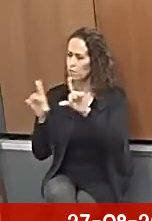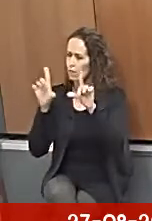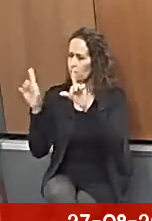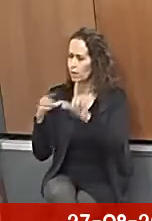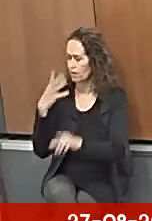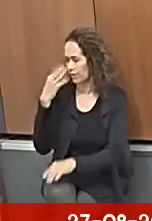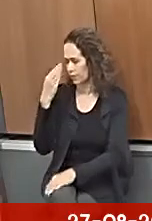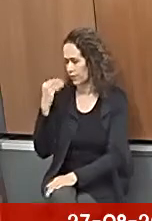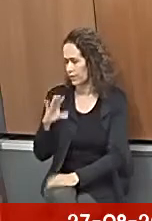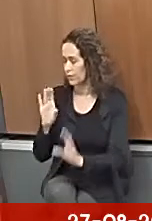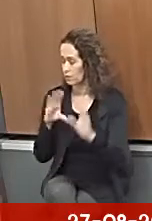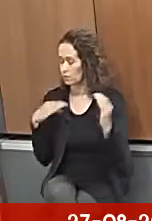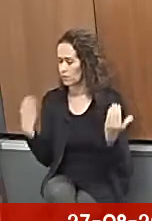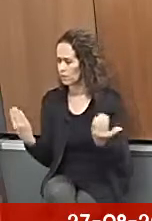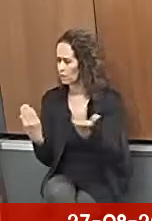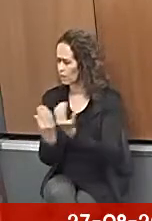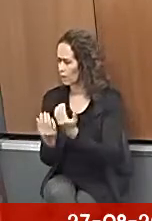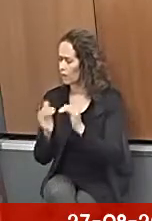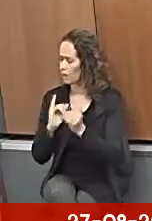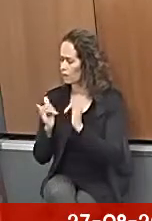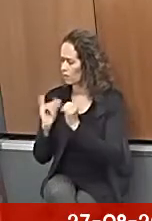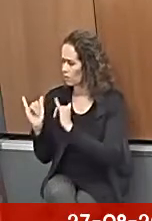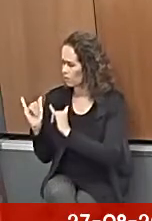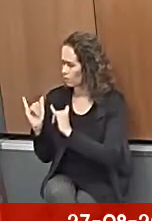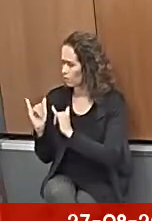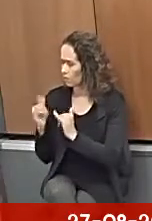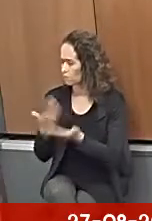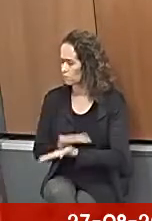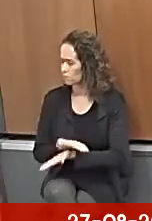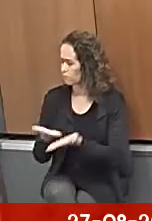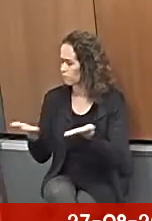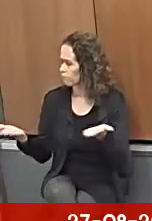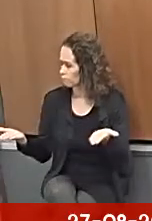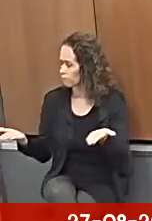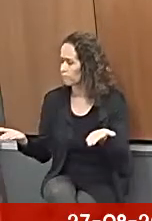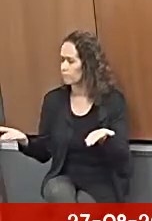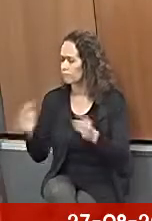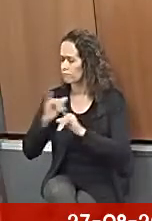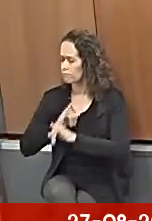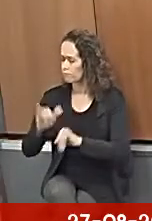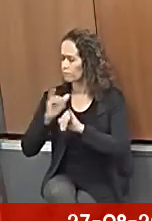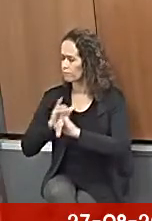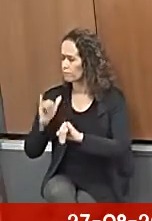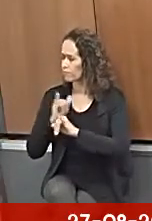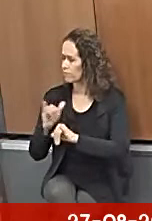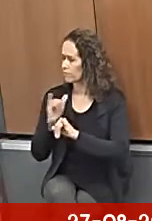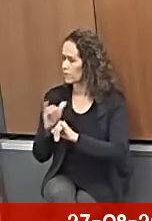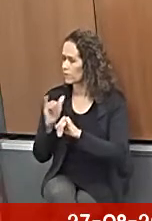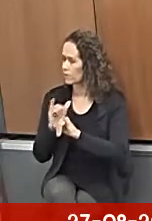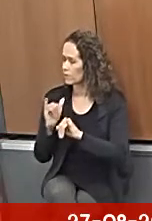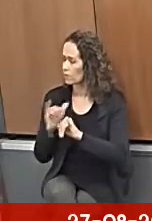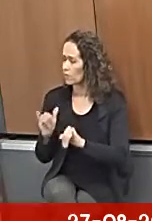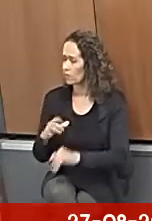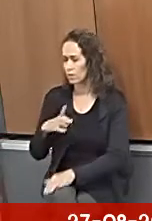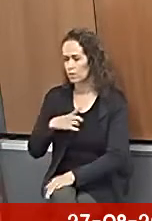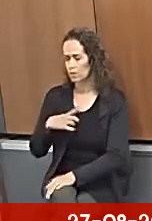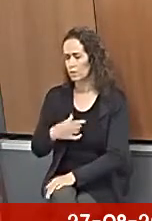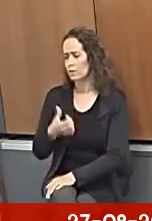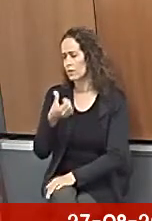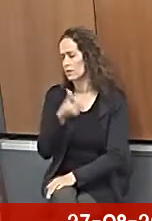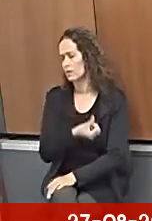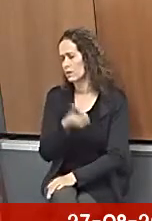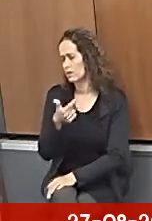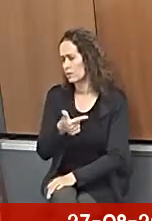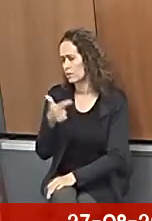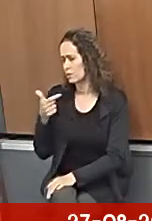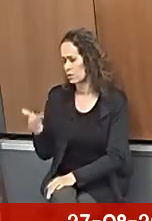mineirão 1 informou inclusive é publicamente soltou uma nota pública e informou que ele possui 122